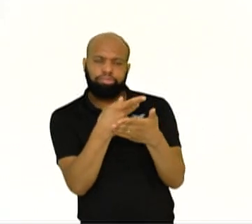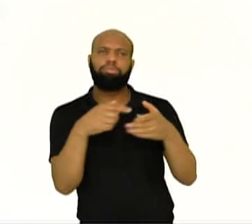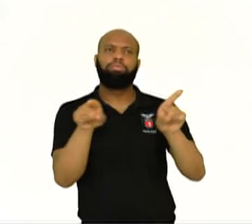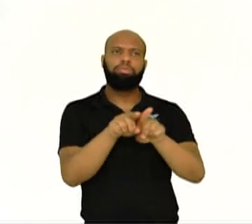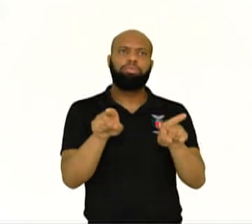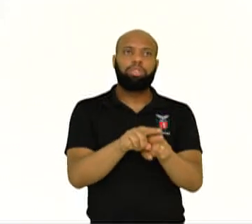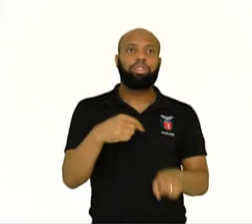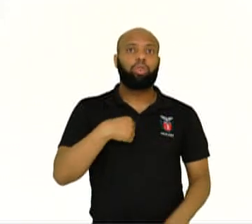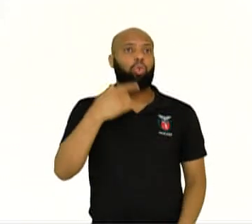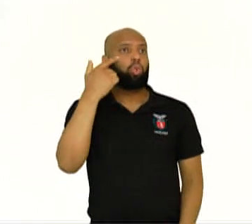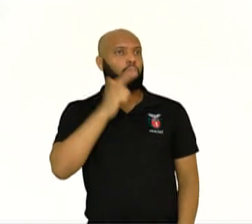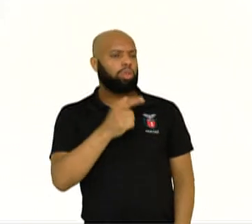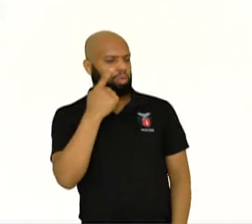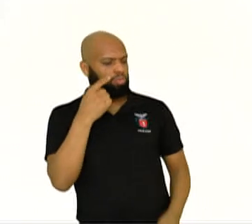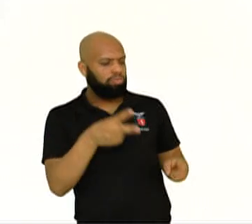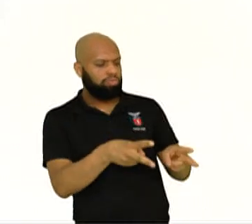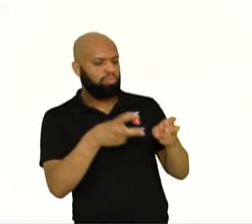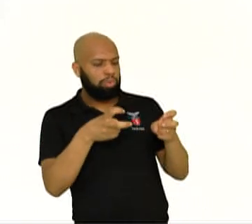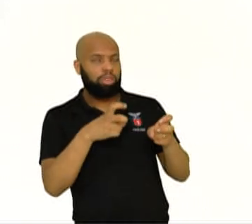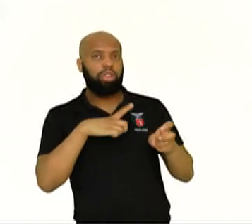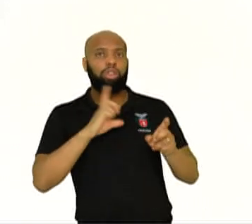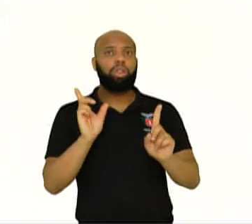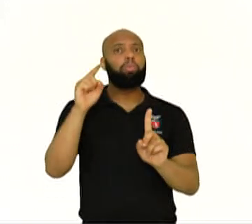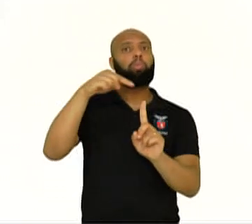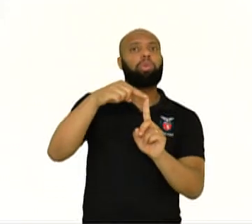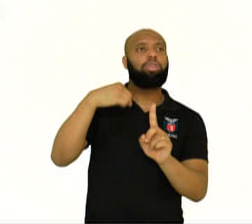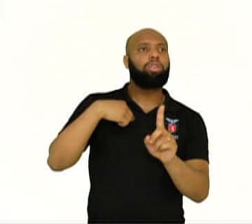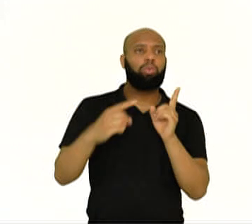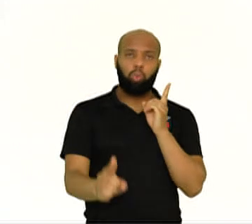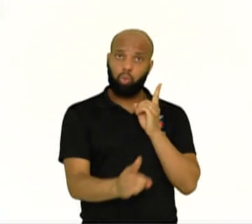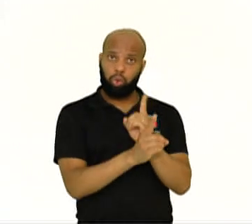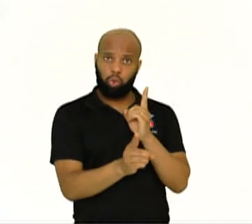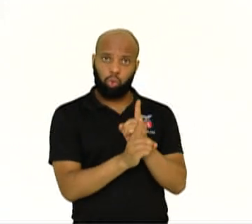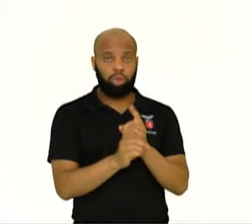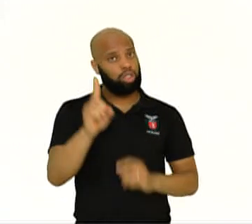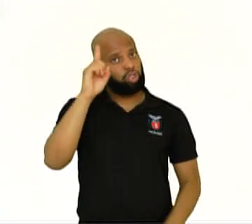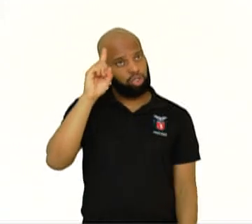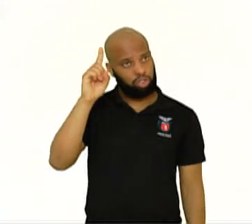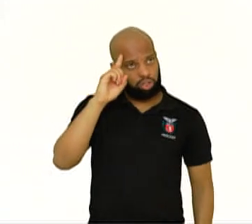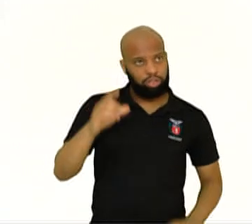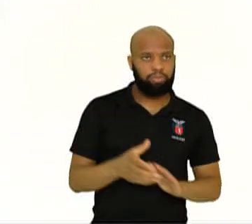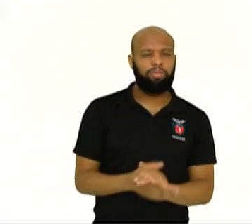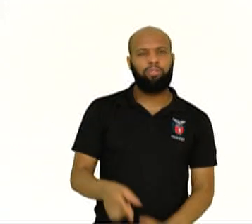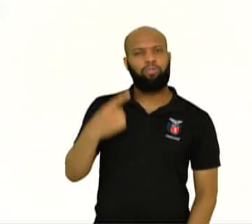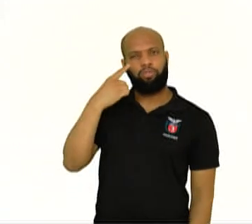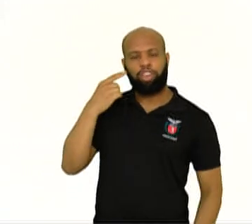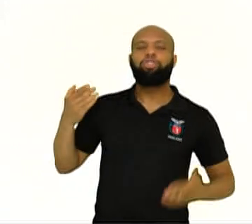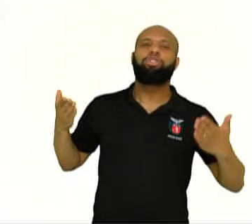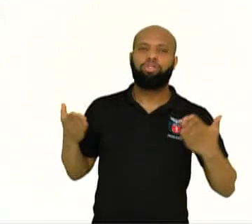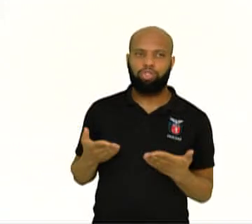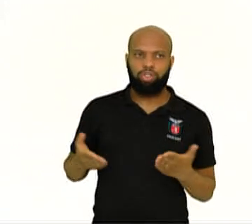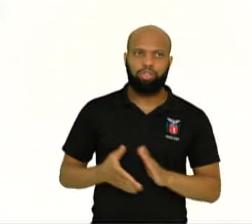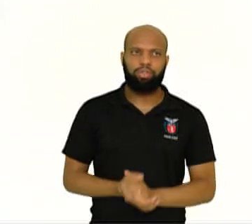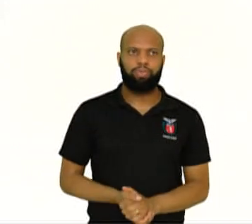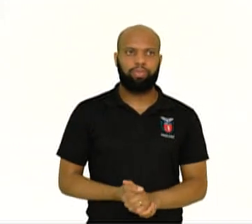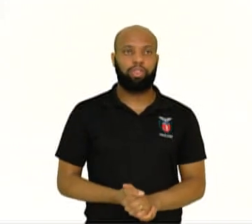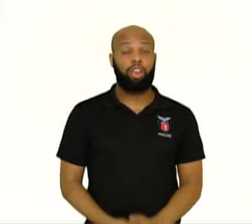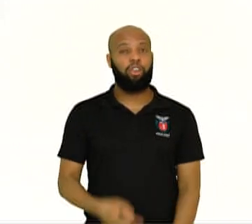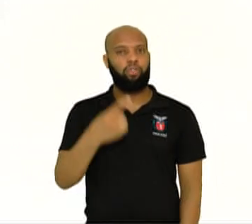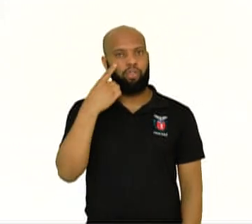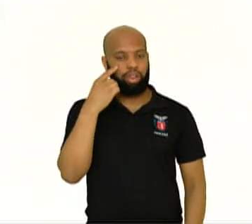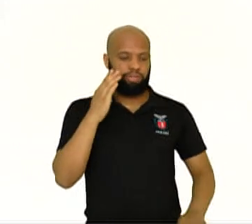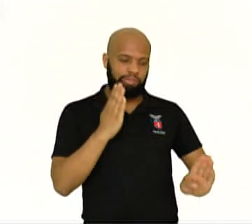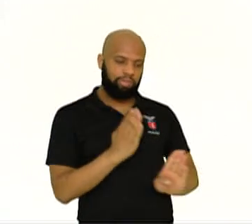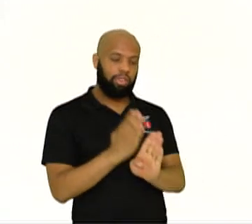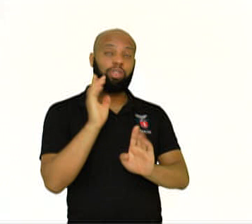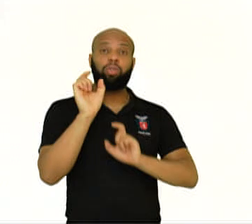onde eu vejo a função, aonde eu encontro esse elemento no meu cotidiano. Então, vamos ler a pergunta? Vamos